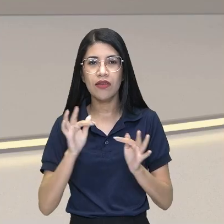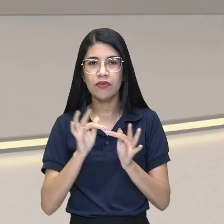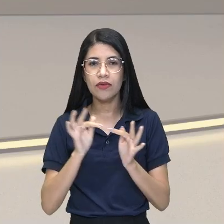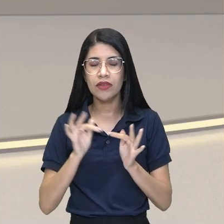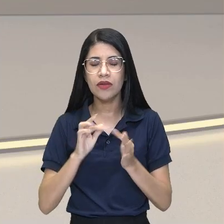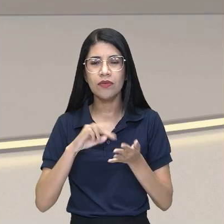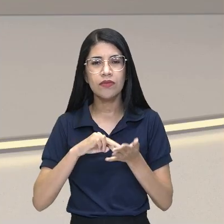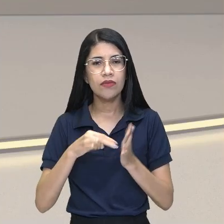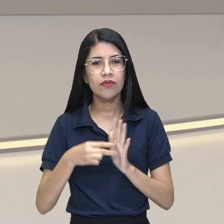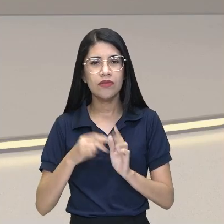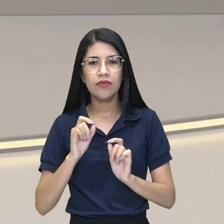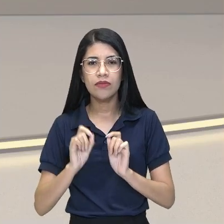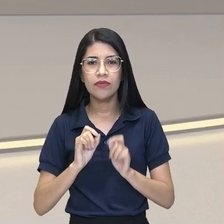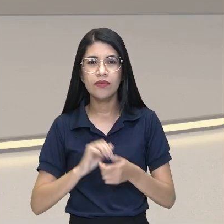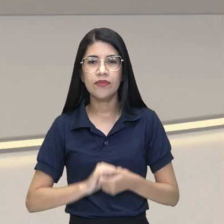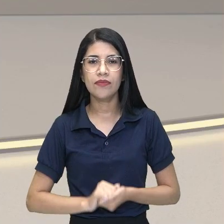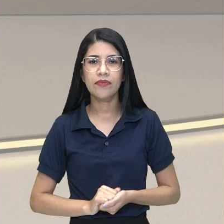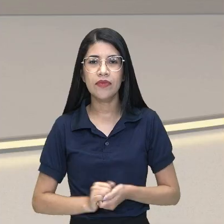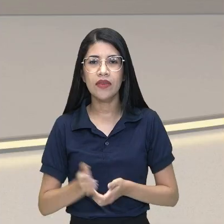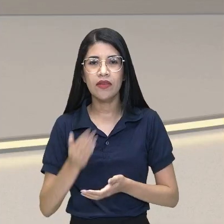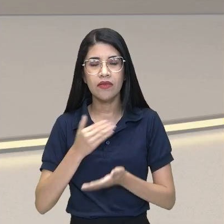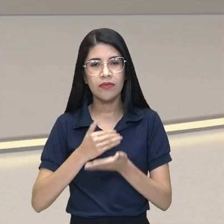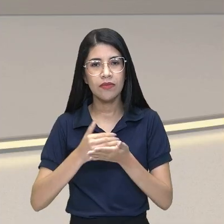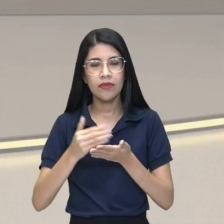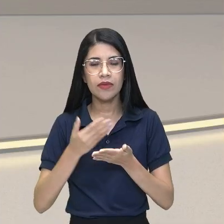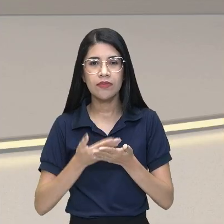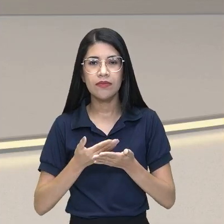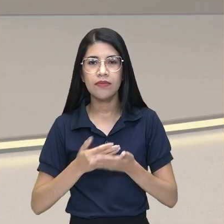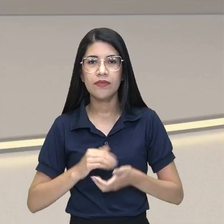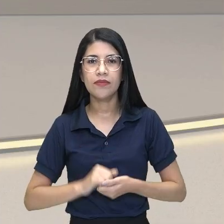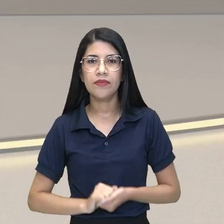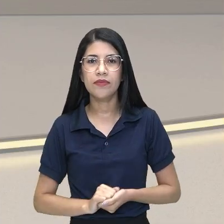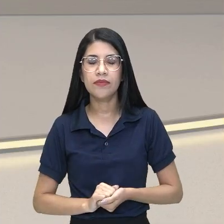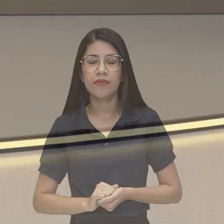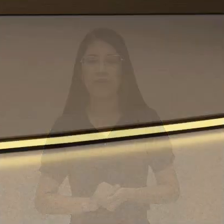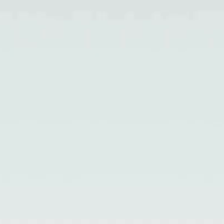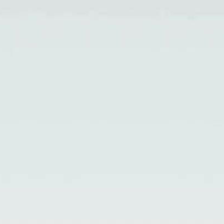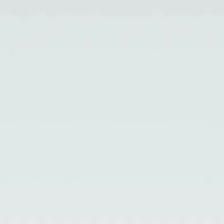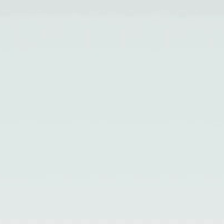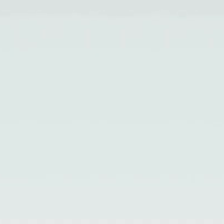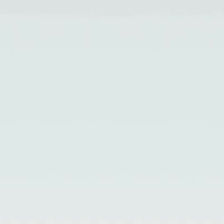que significa isso. Então, alunos, vamos aqui ao início da nossa aula.